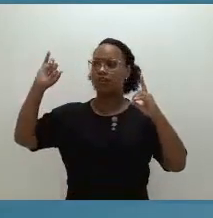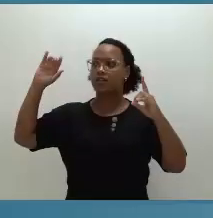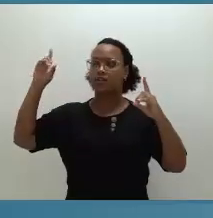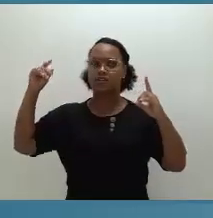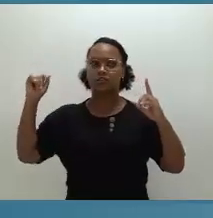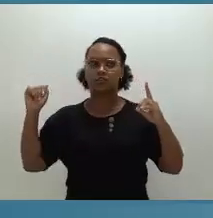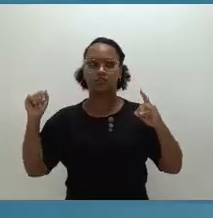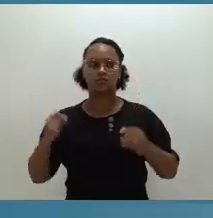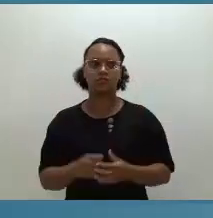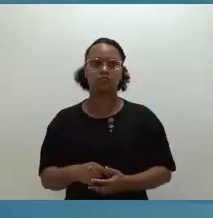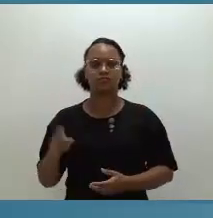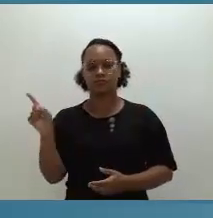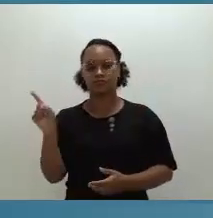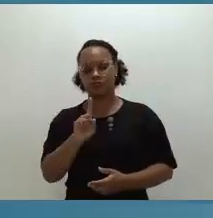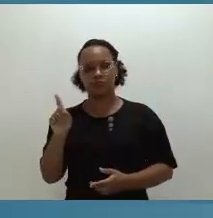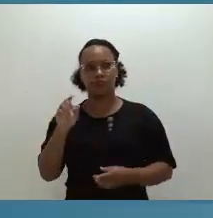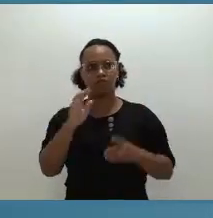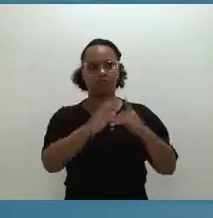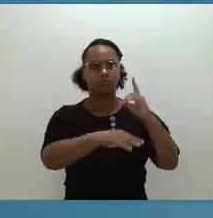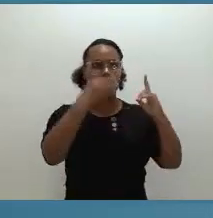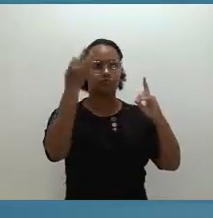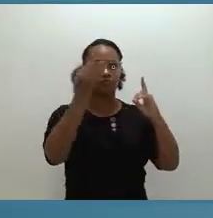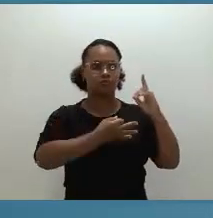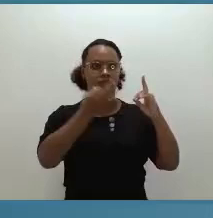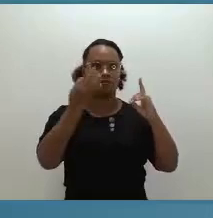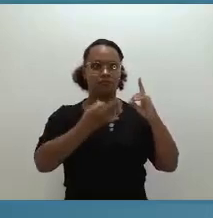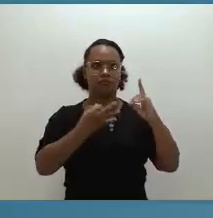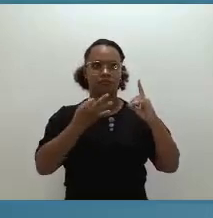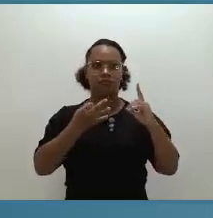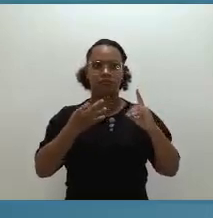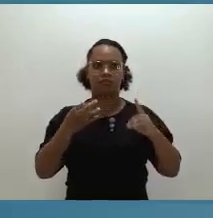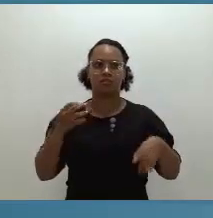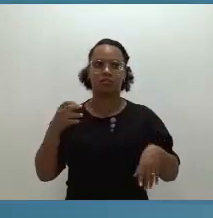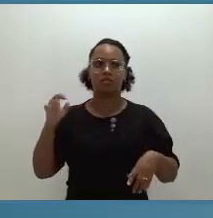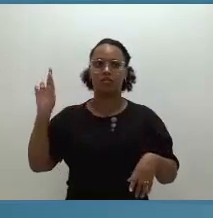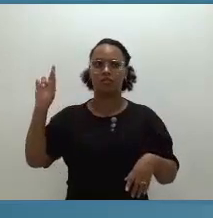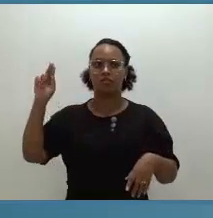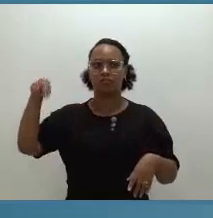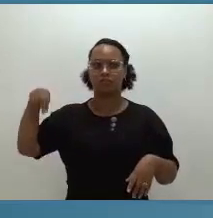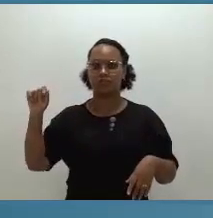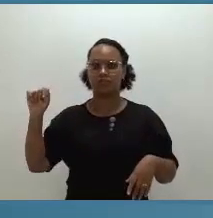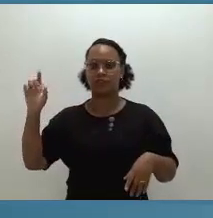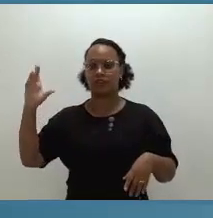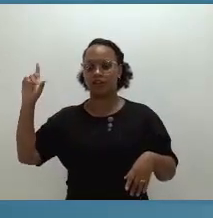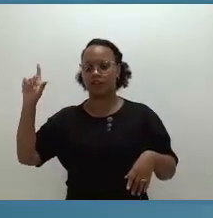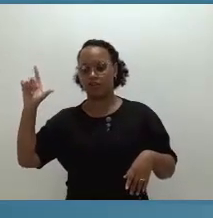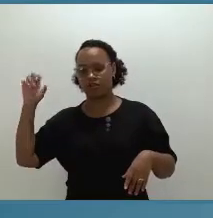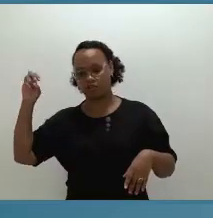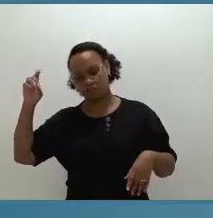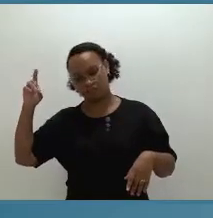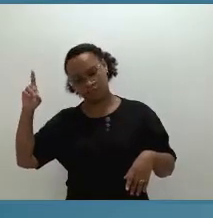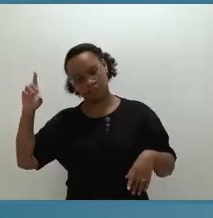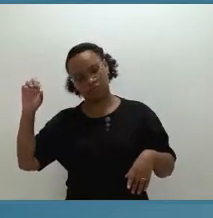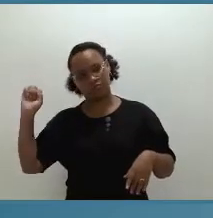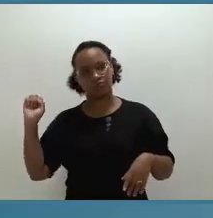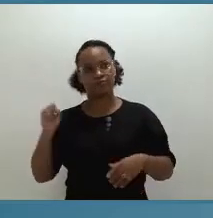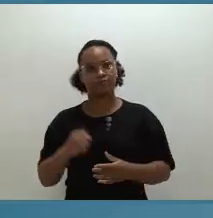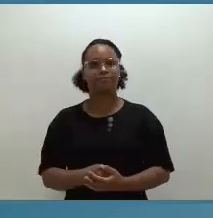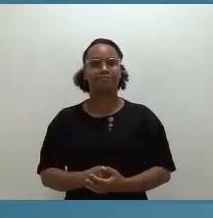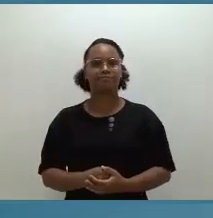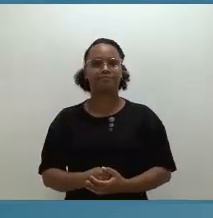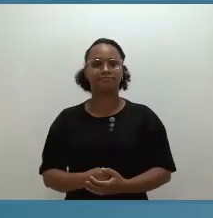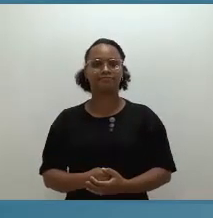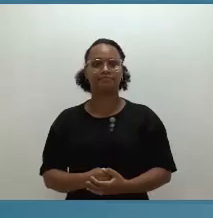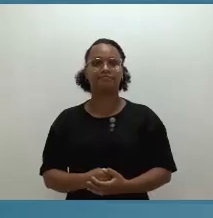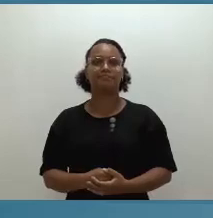Não, desembargador Ronaldo Vale. Desculpe, meu vice-presidente, querido. Cara, presidente, não estarei mais no